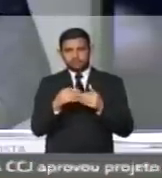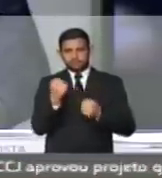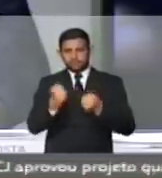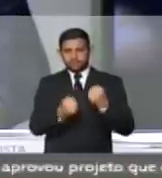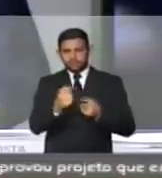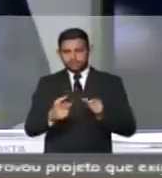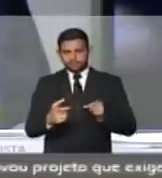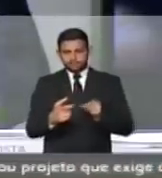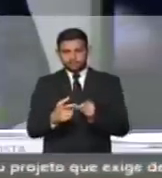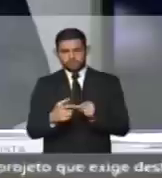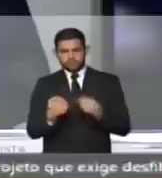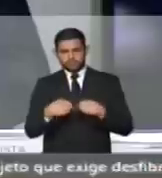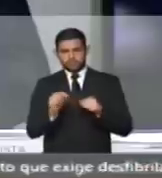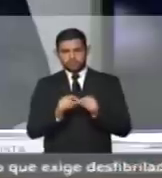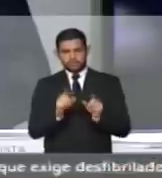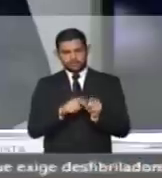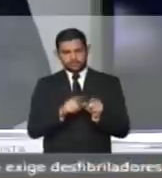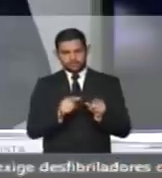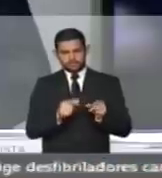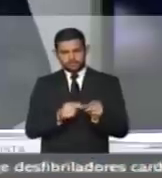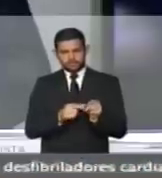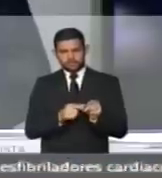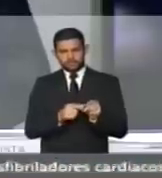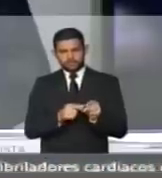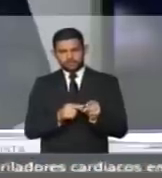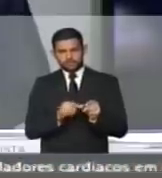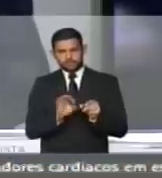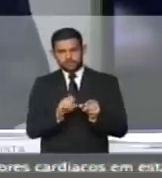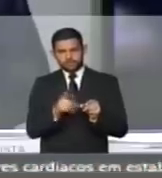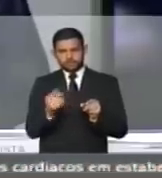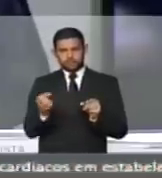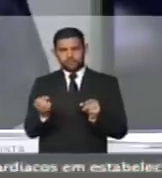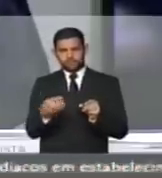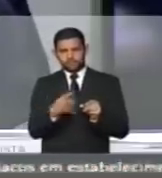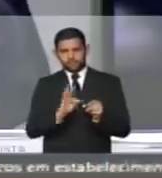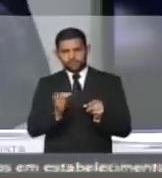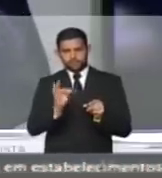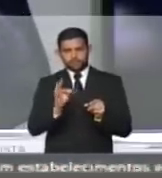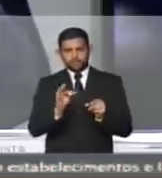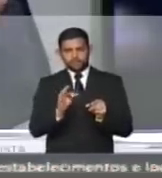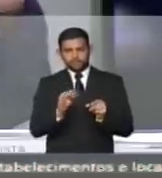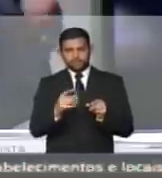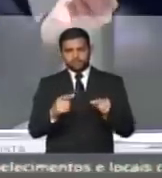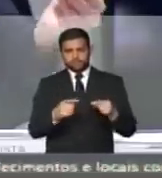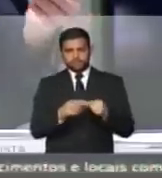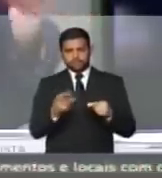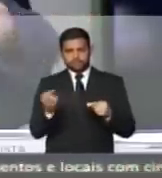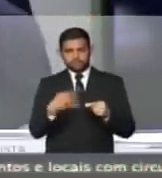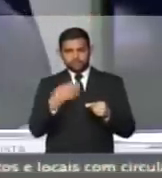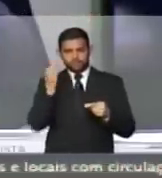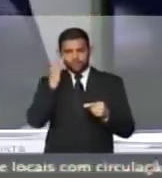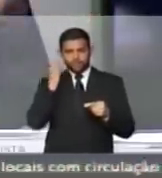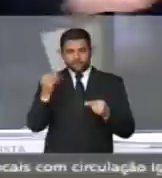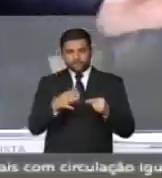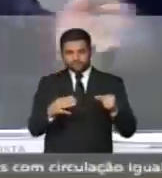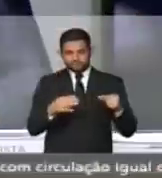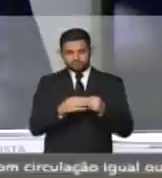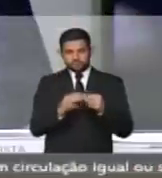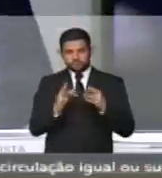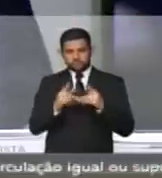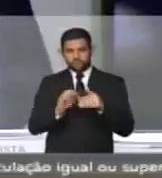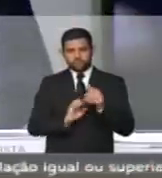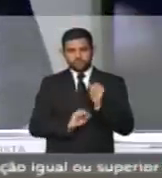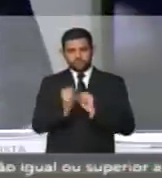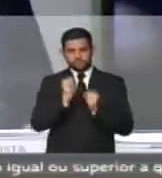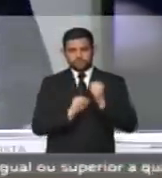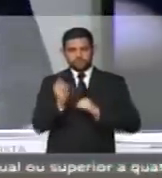automóvel, você precisa desses chips não de última geração, mas chips modernos que venham a ser instalados em toda a indústria